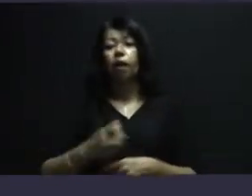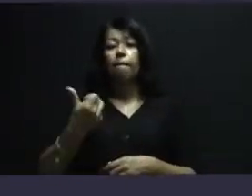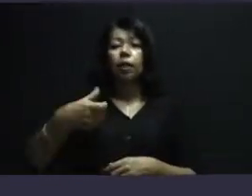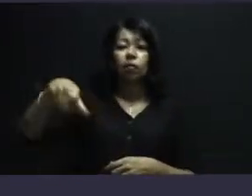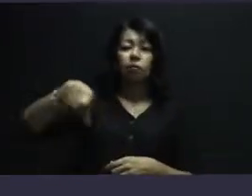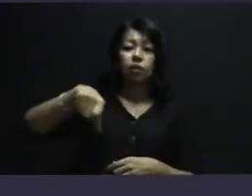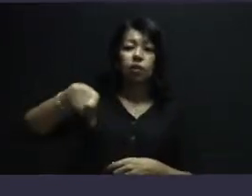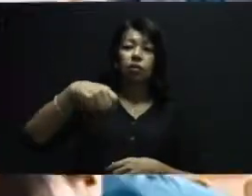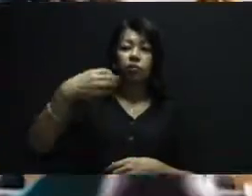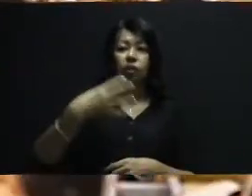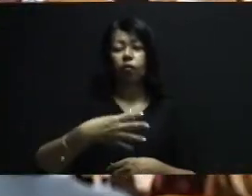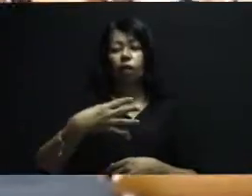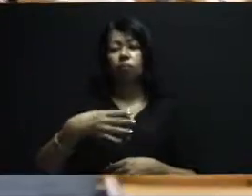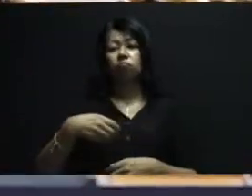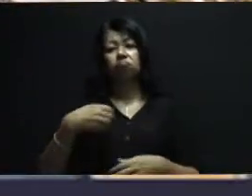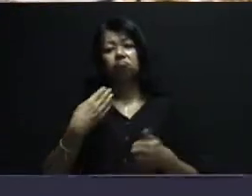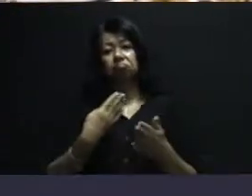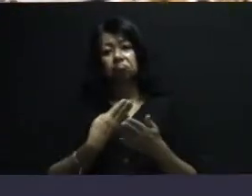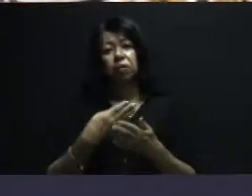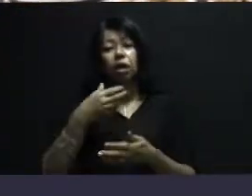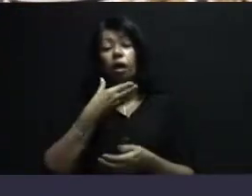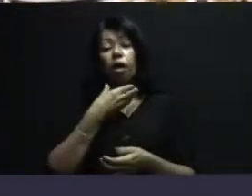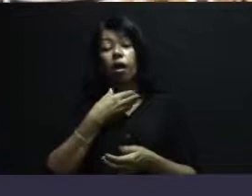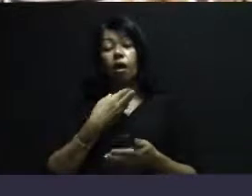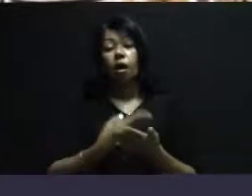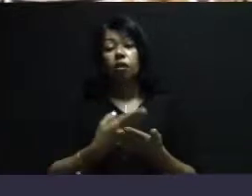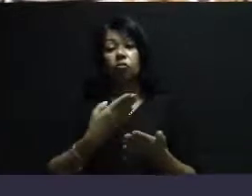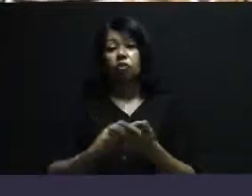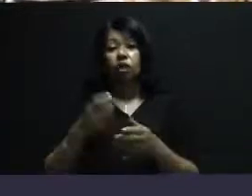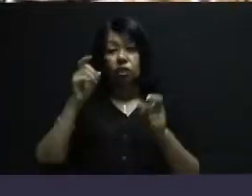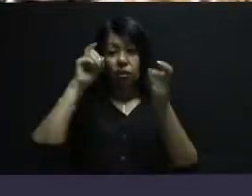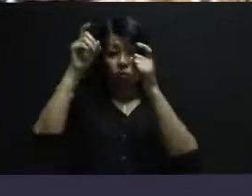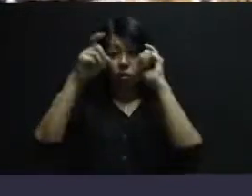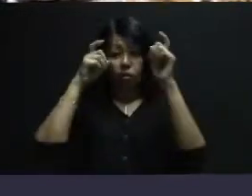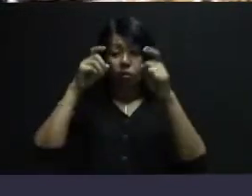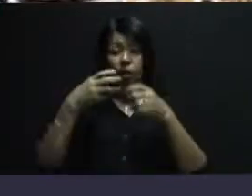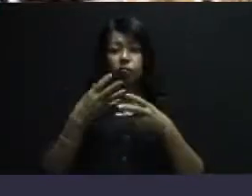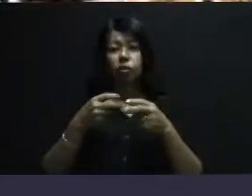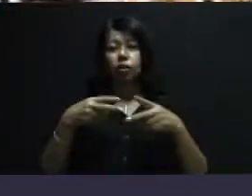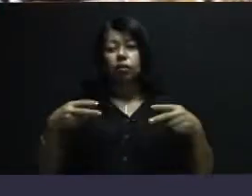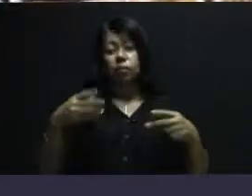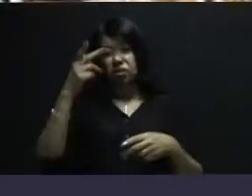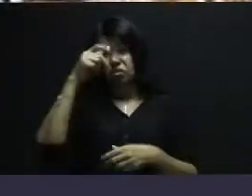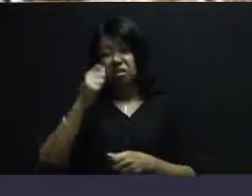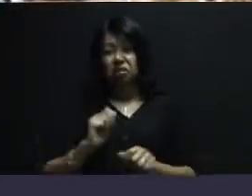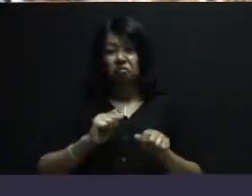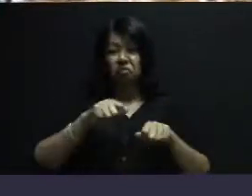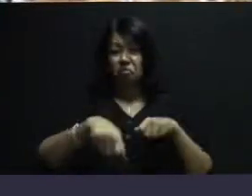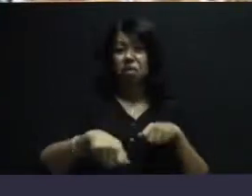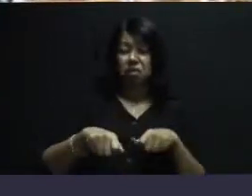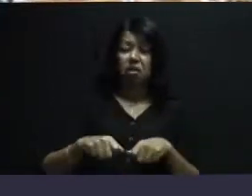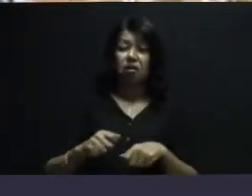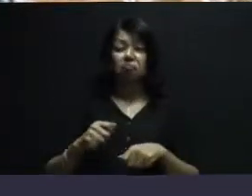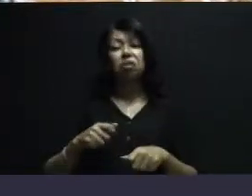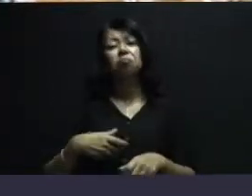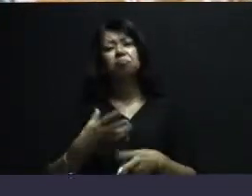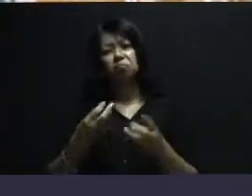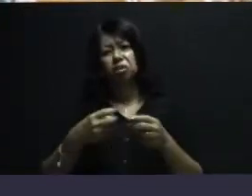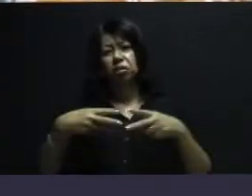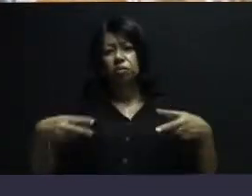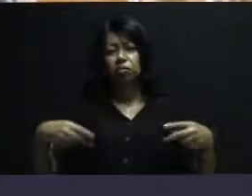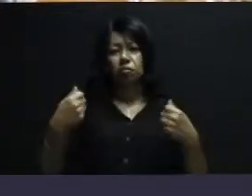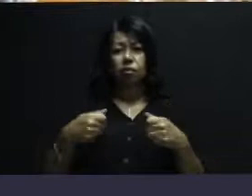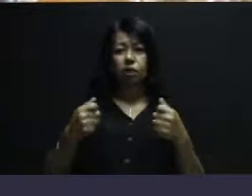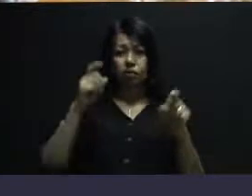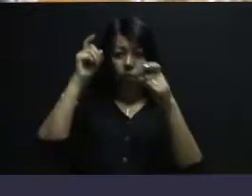1994. Estudantes preocupados. A profissão era exercida por muitas pessoas sem formação, enquanto o mercado crescia.